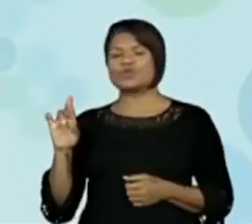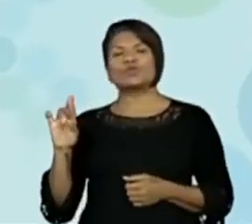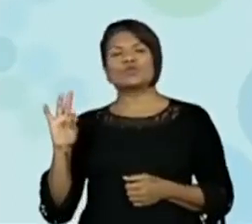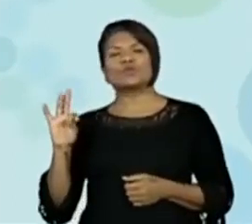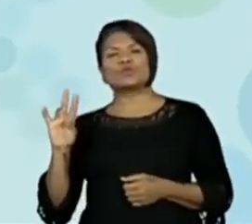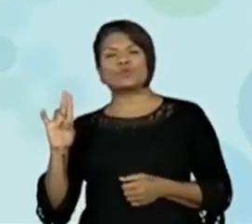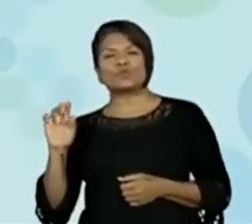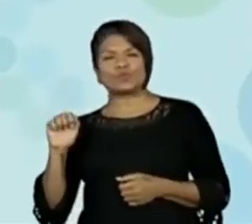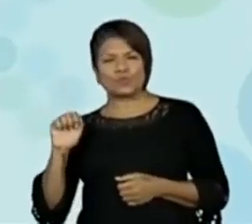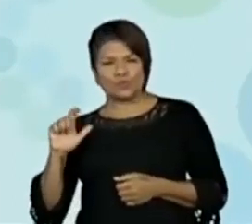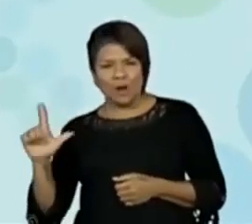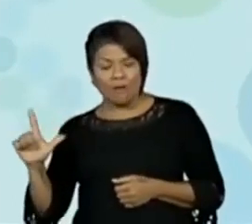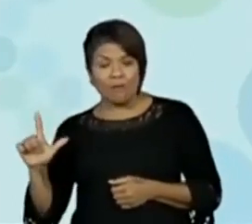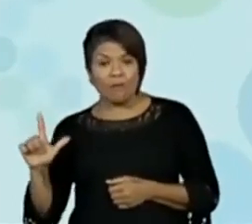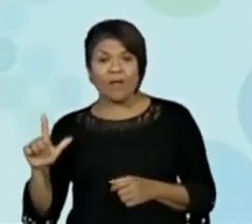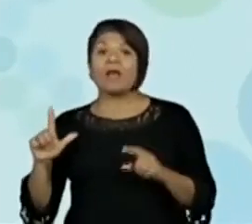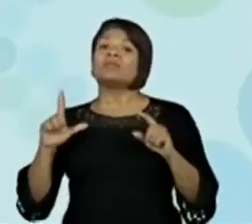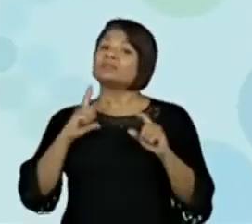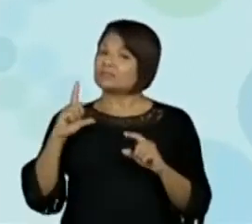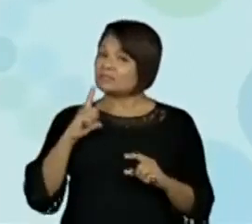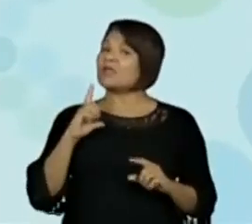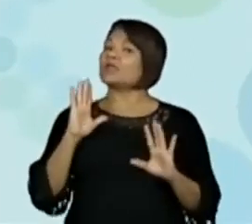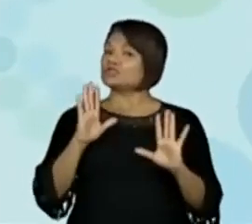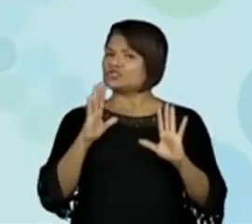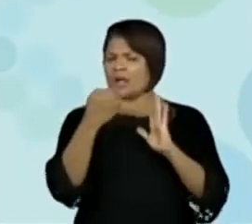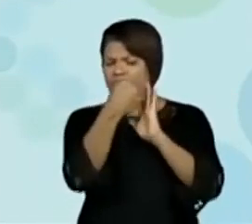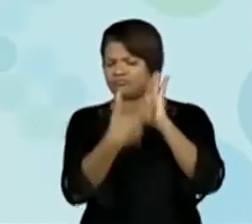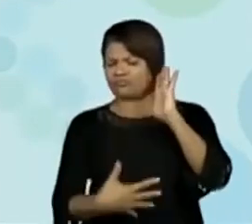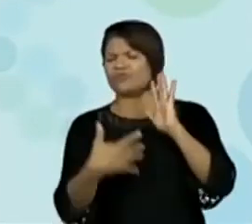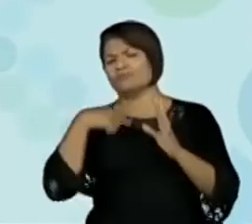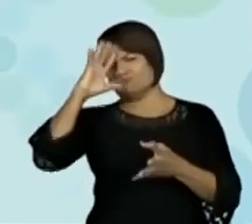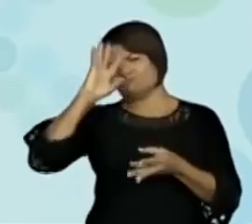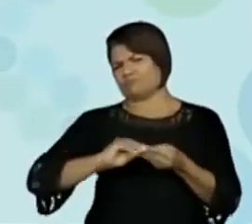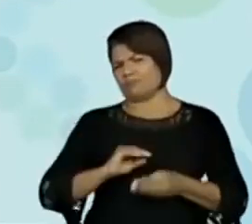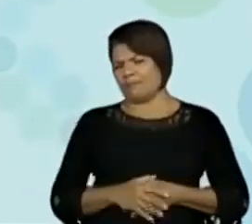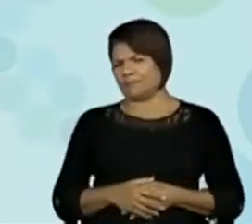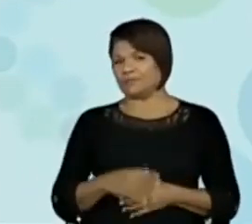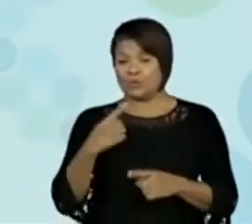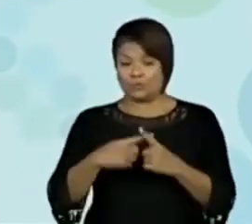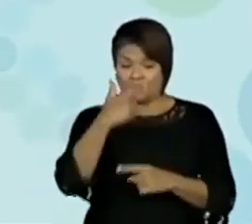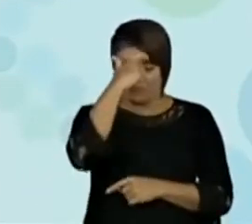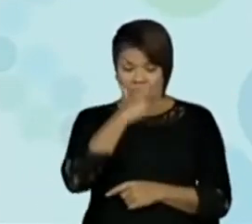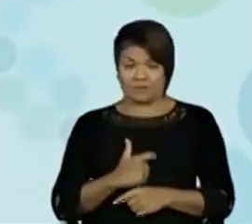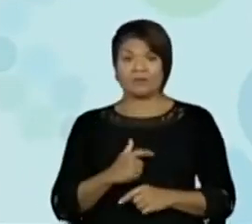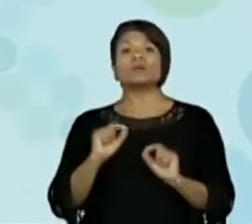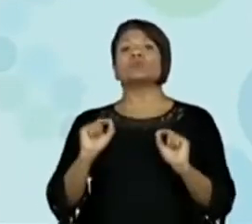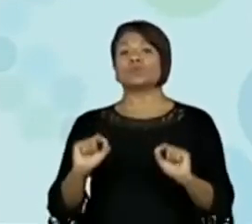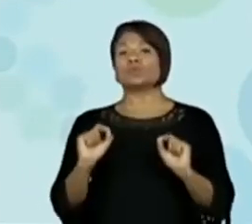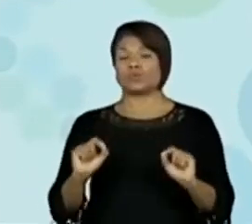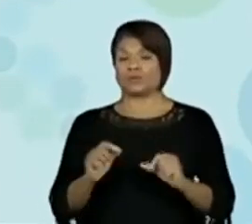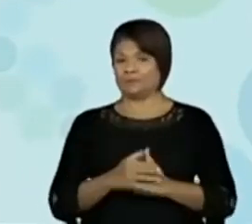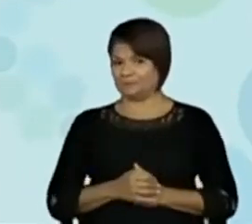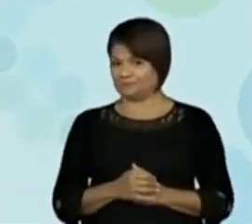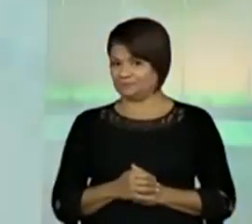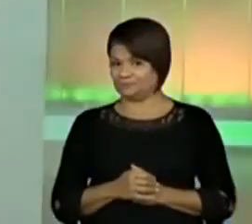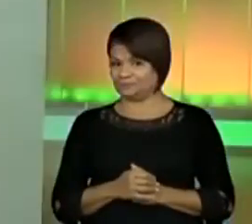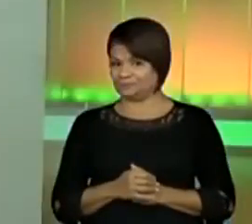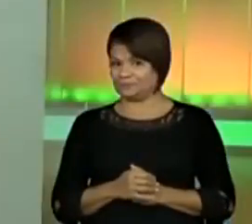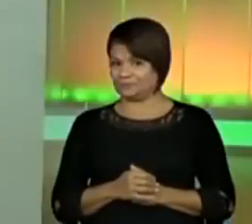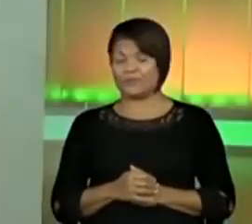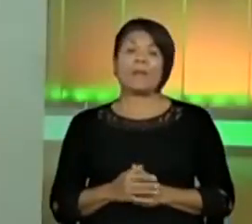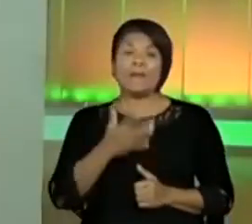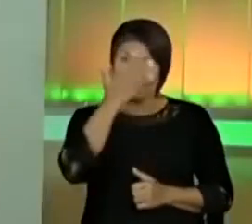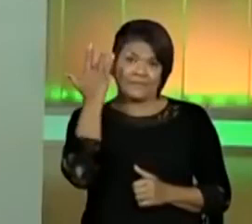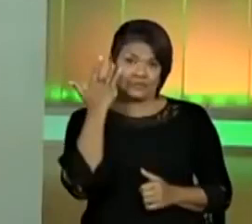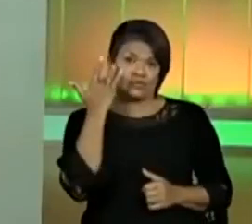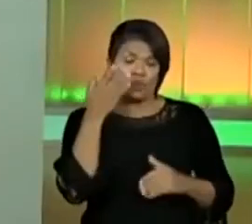texto. Que referência será que dá? Internautas, eu estou falando de que público? Não é? Pessoas que